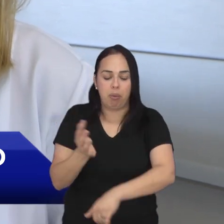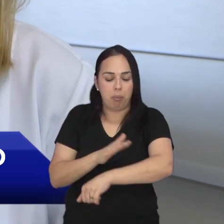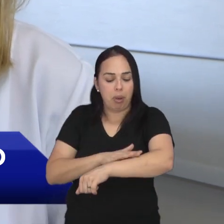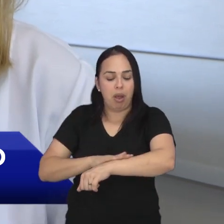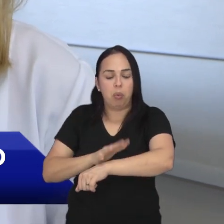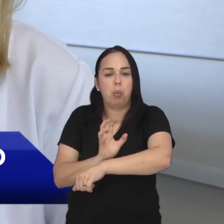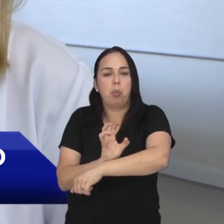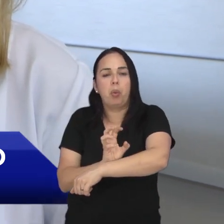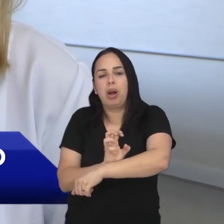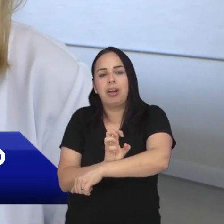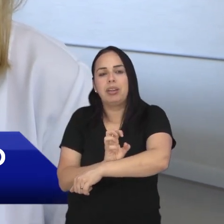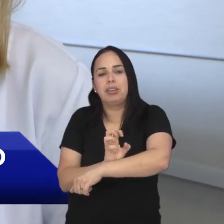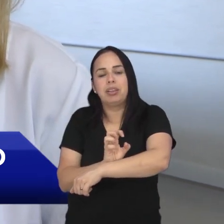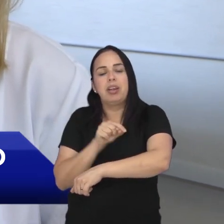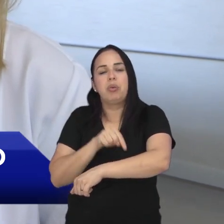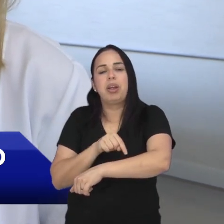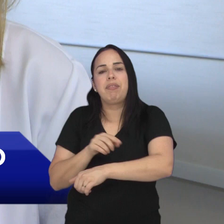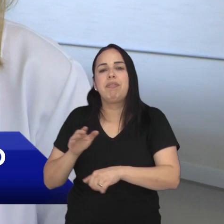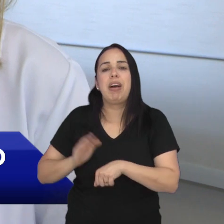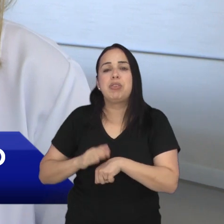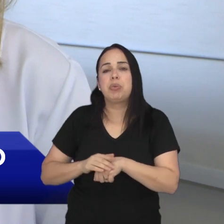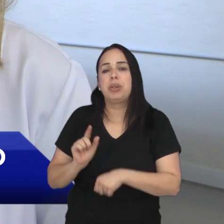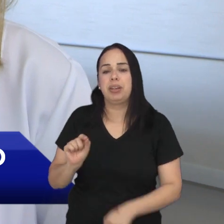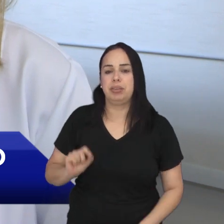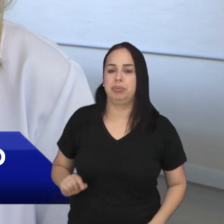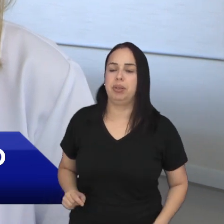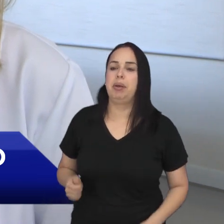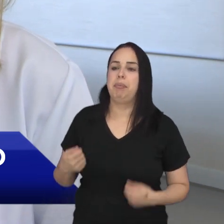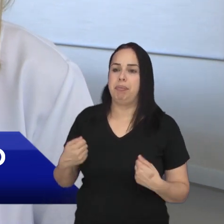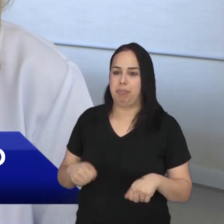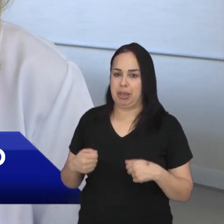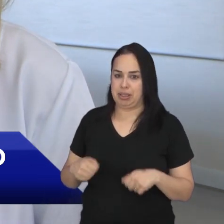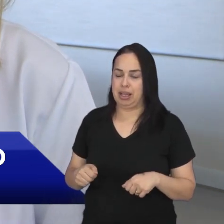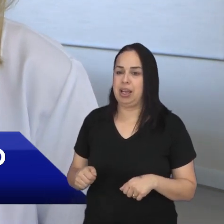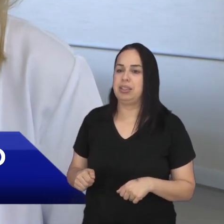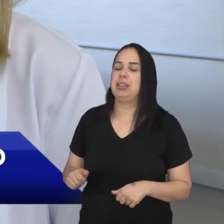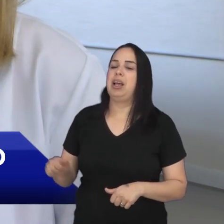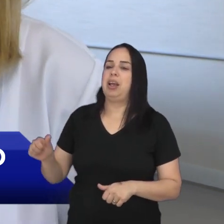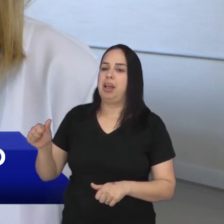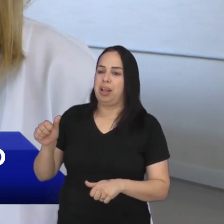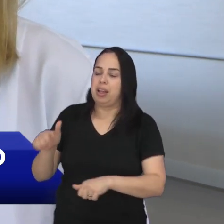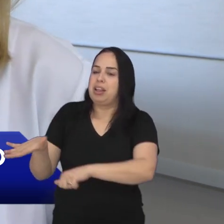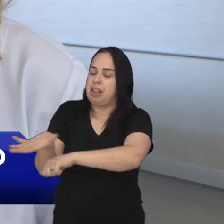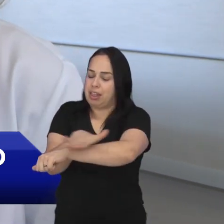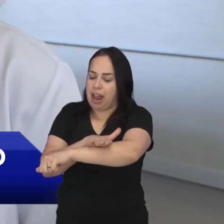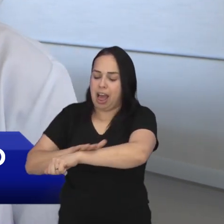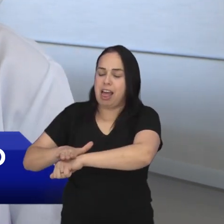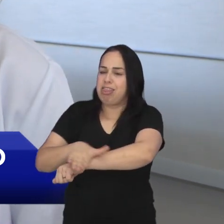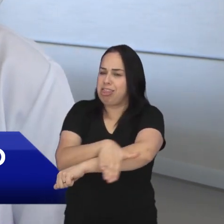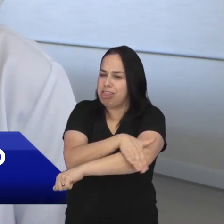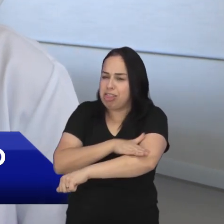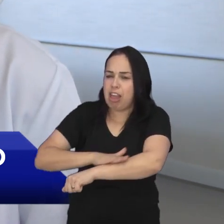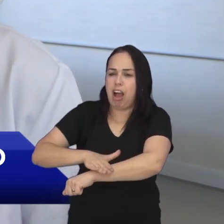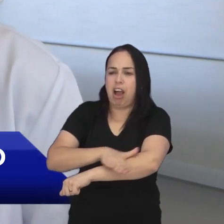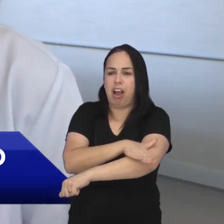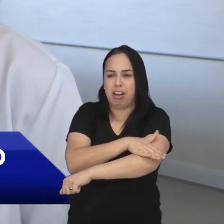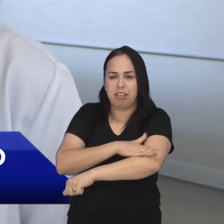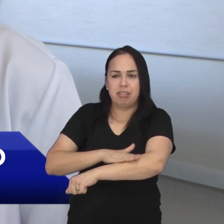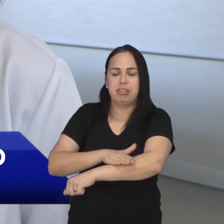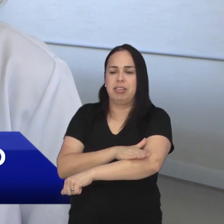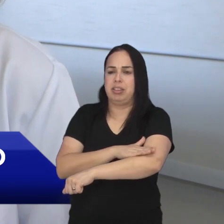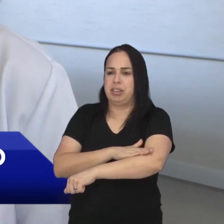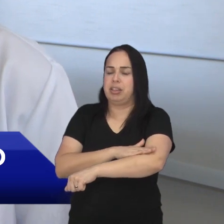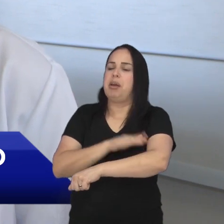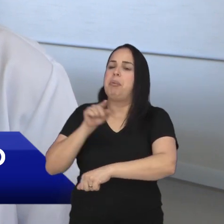nos cuidados, acabou ficando com uma queimadura na pele, o que ela deve fazer? Deve tomar, assim, hidratar bastante a